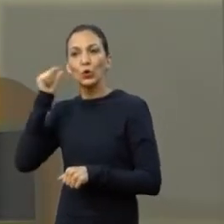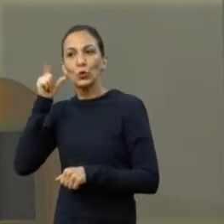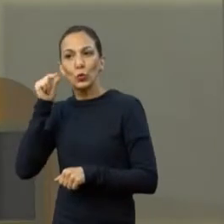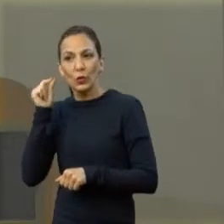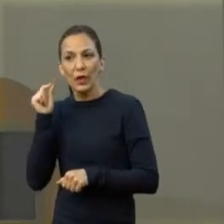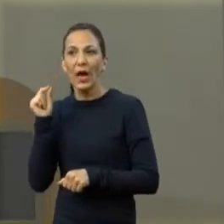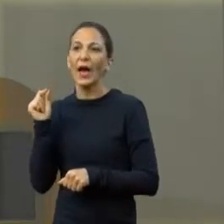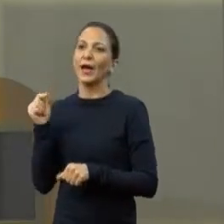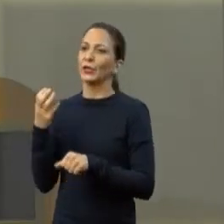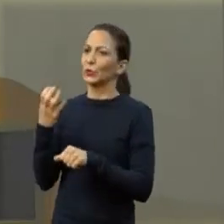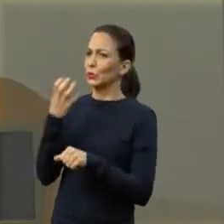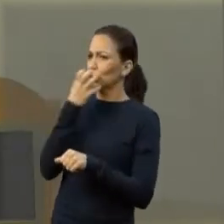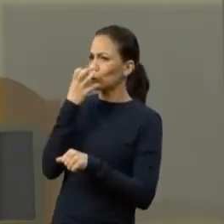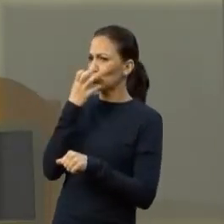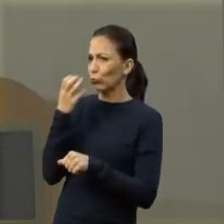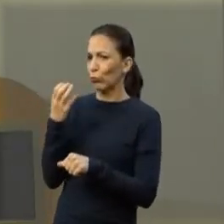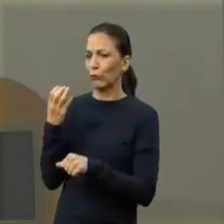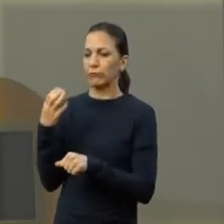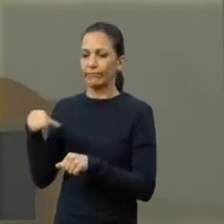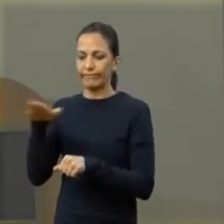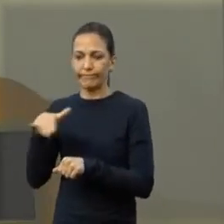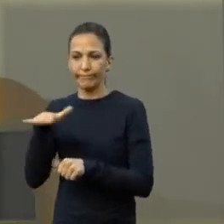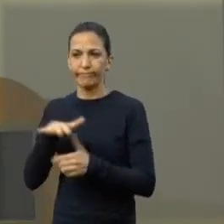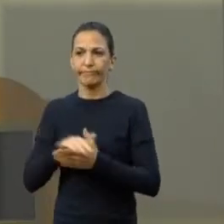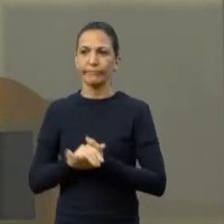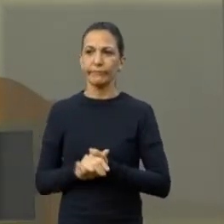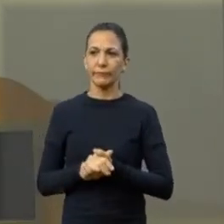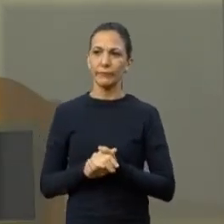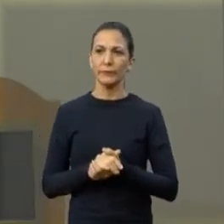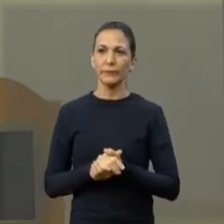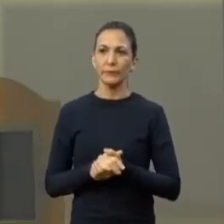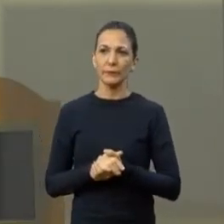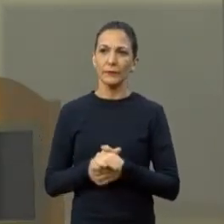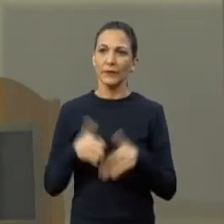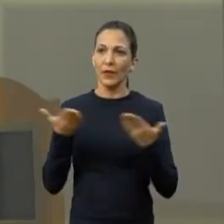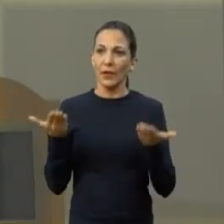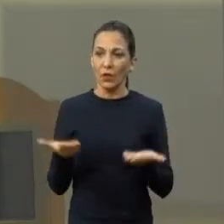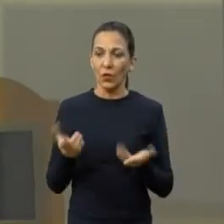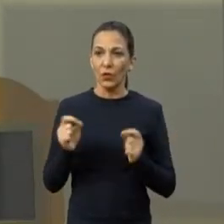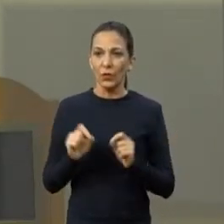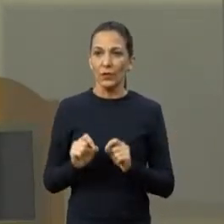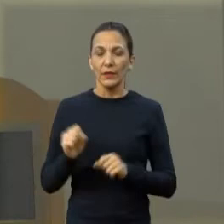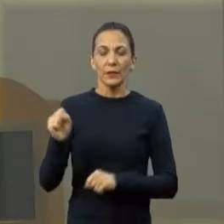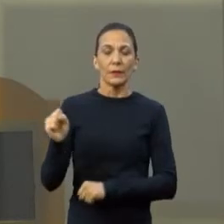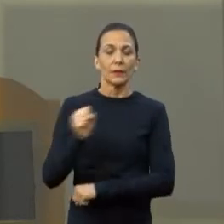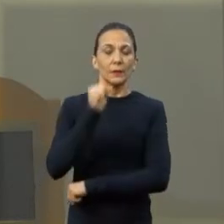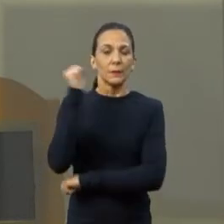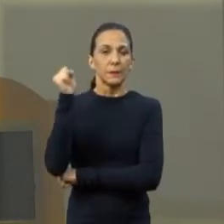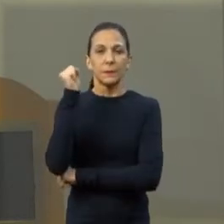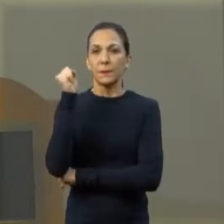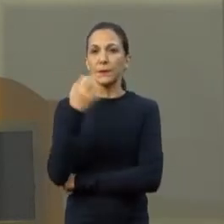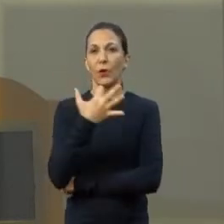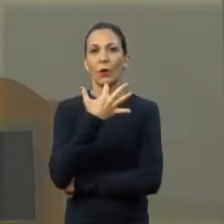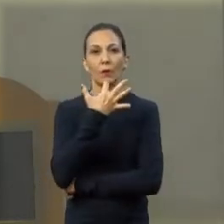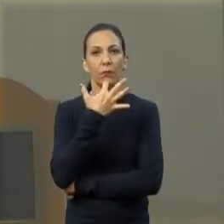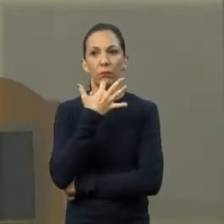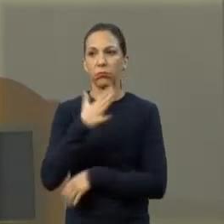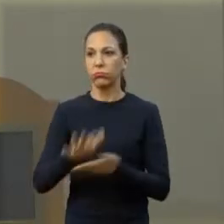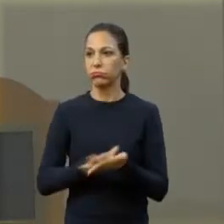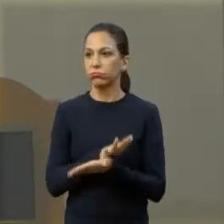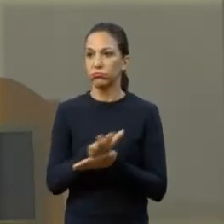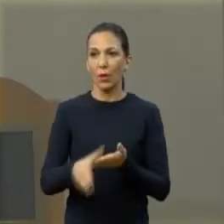ele já colocou o cachorro no meio agora é tão grave o que ele fala de um desconhecimento